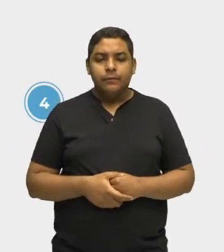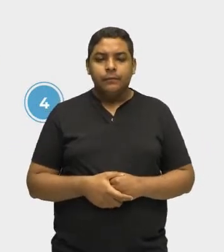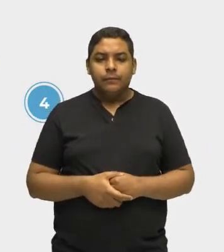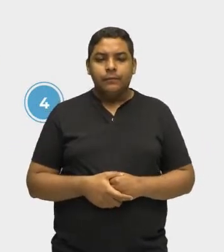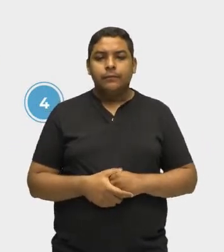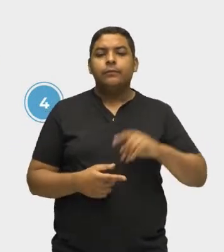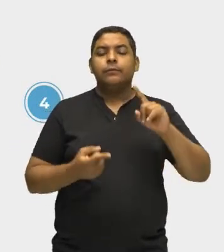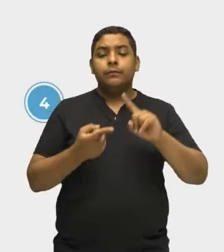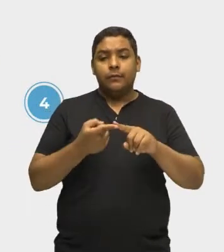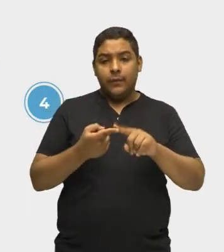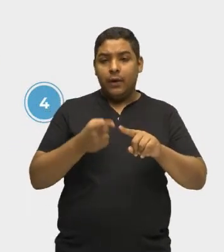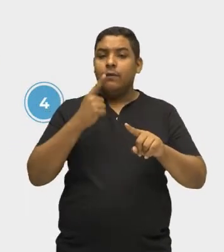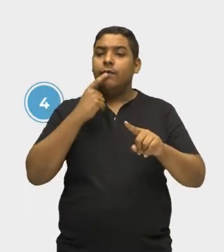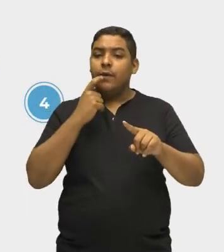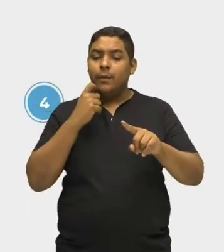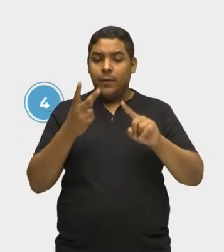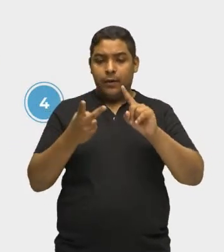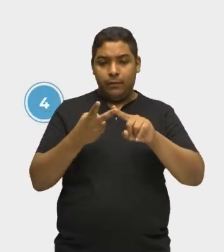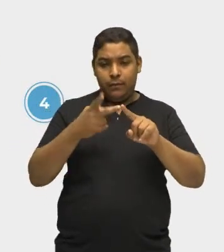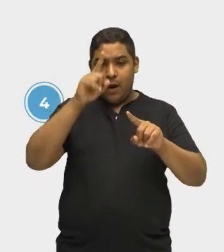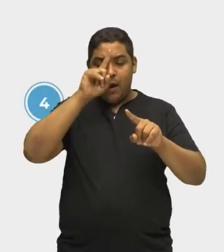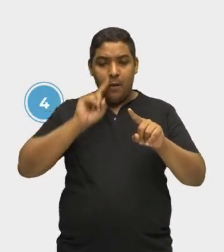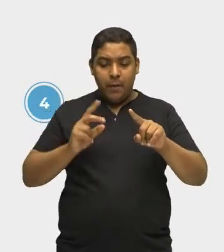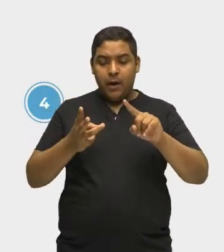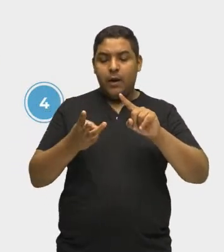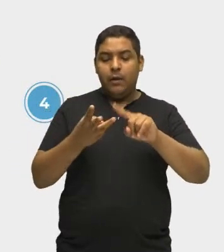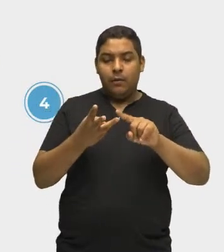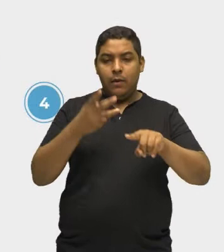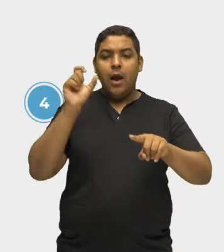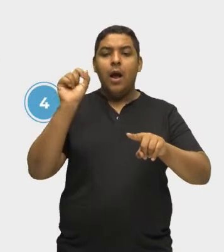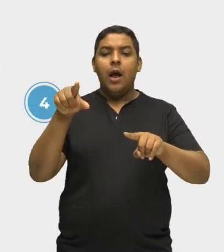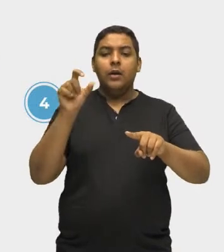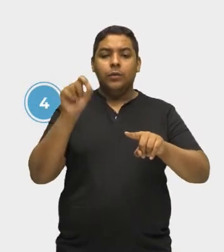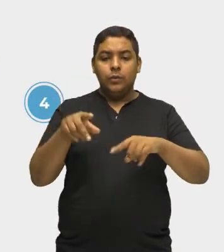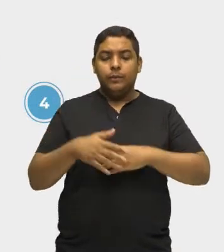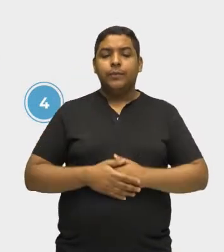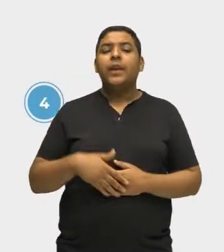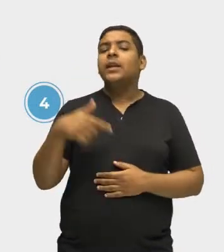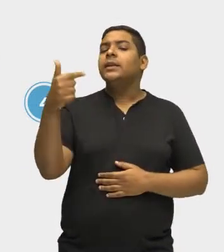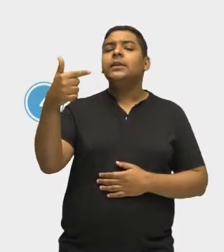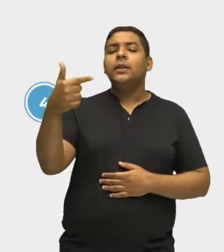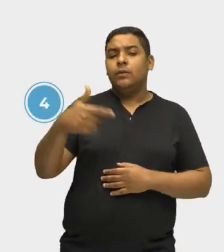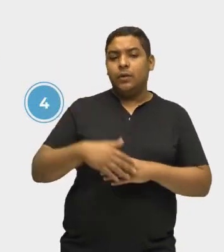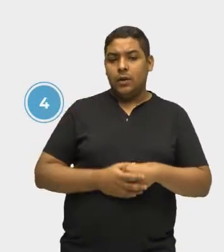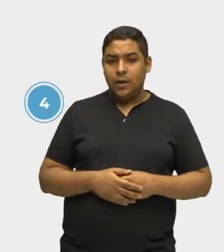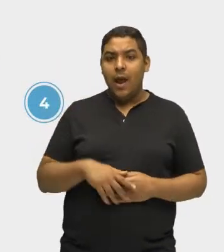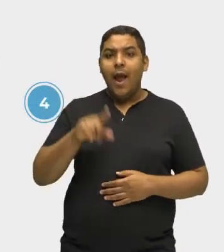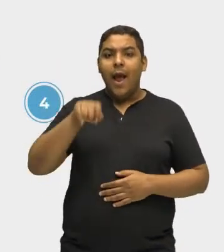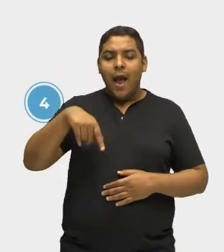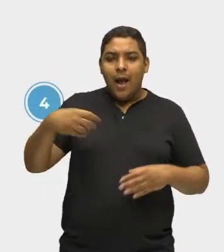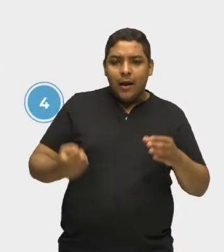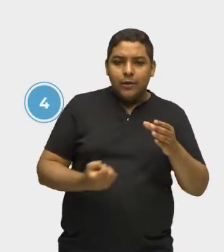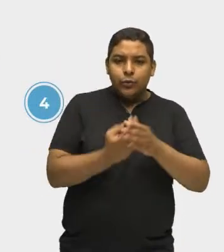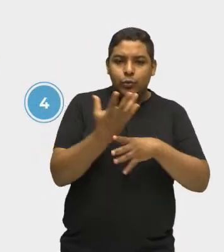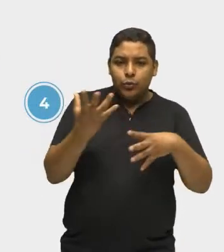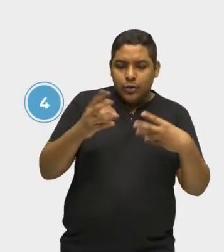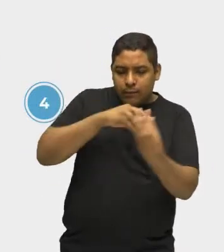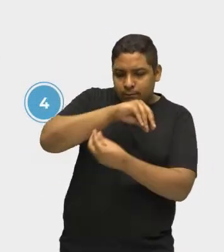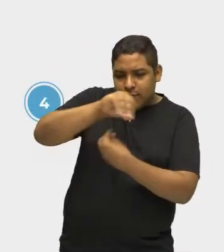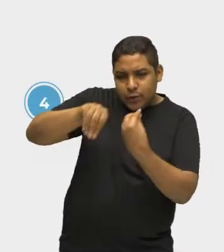cores? São o vermelho, o amarelo e o azul. E quais seriam as cores secundárias? Ela surge da união de duas